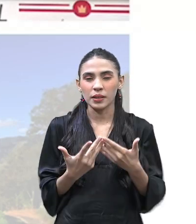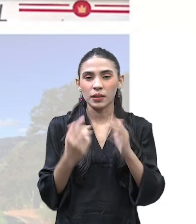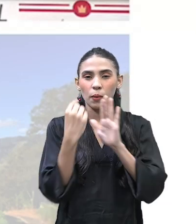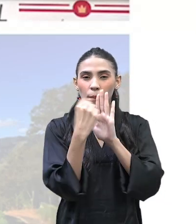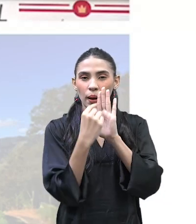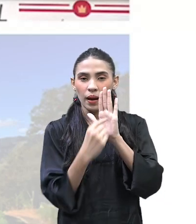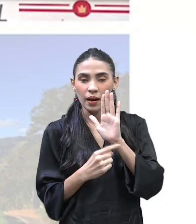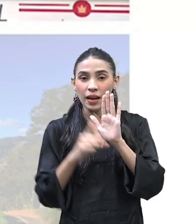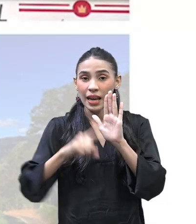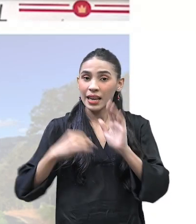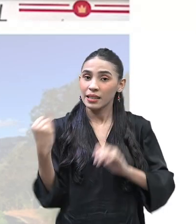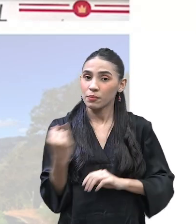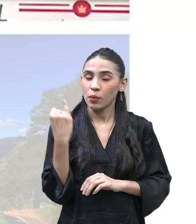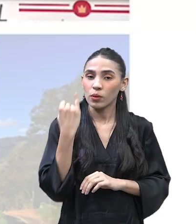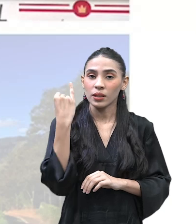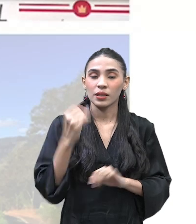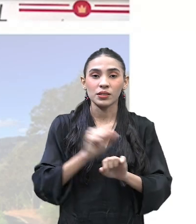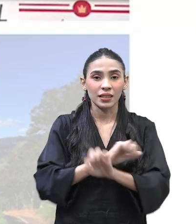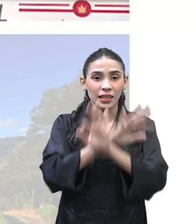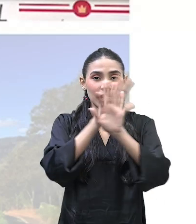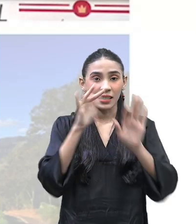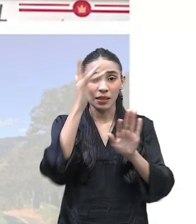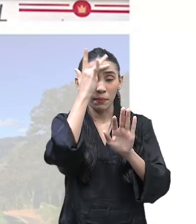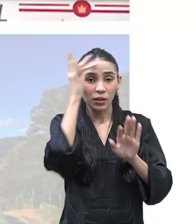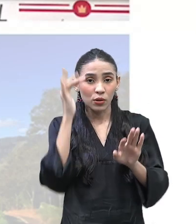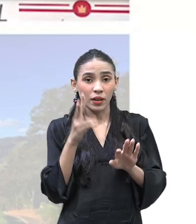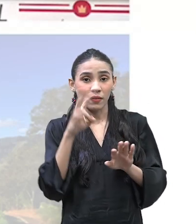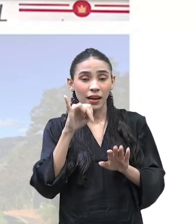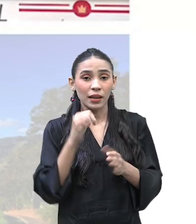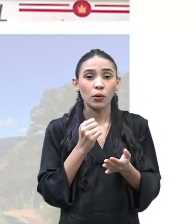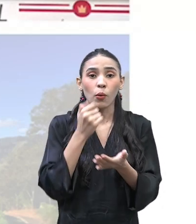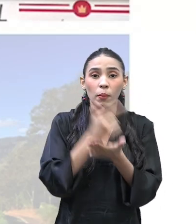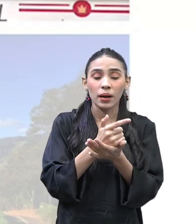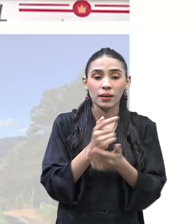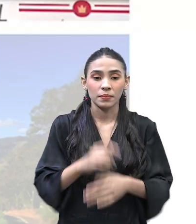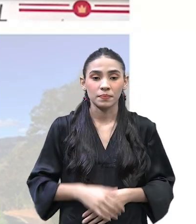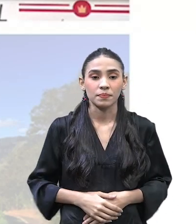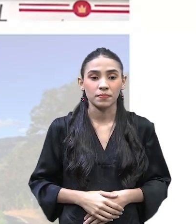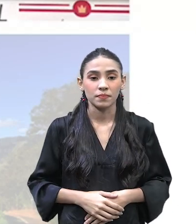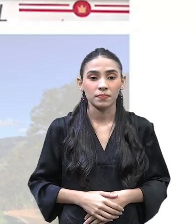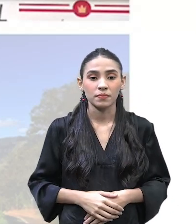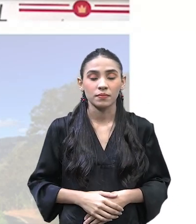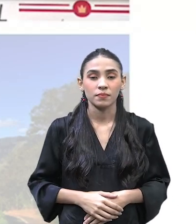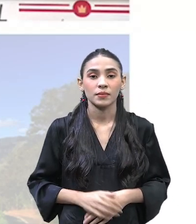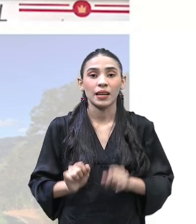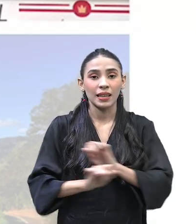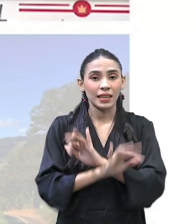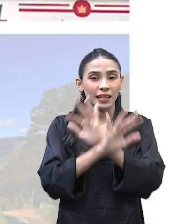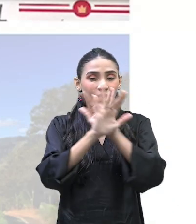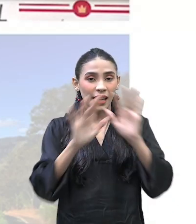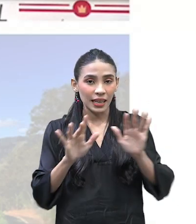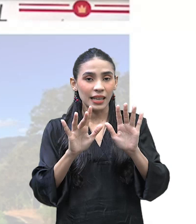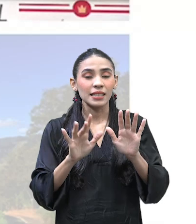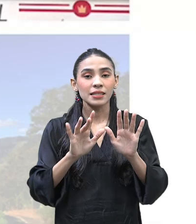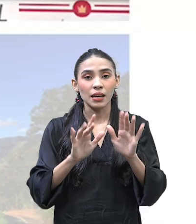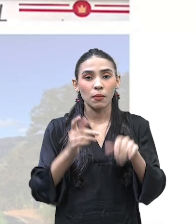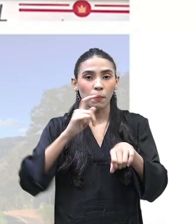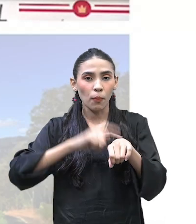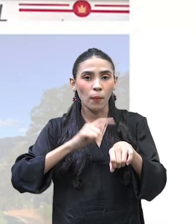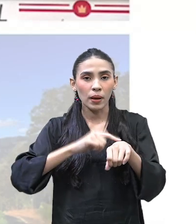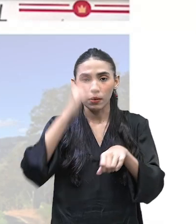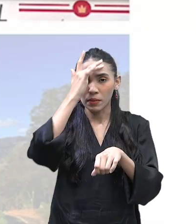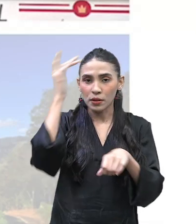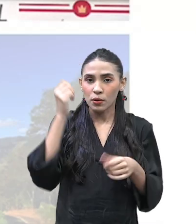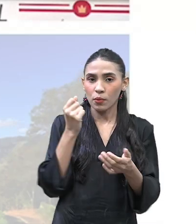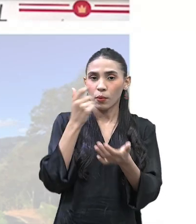super importante essa informação, clareza para o consumidor, né? Olha, tanto que ele fala assim, transparência e respeito ao consumidor são como